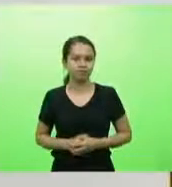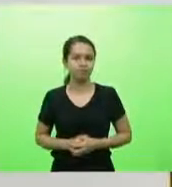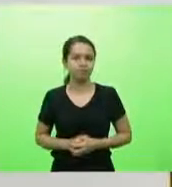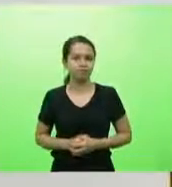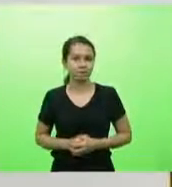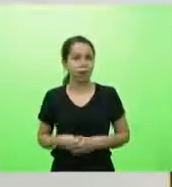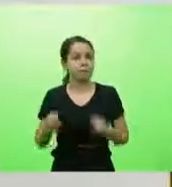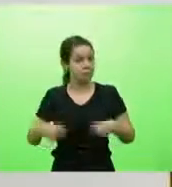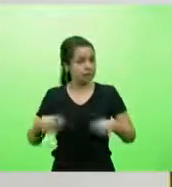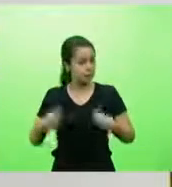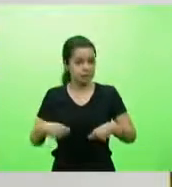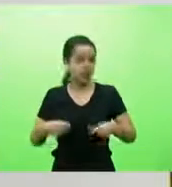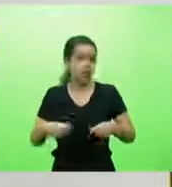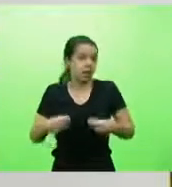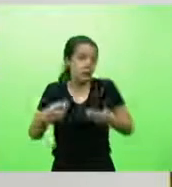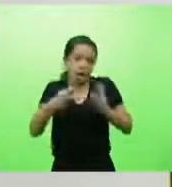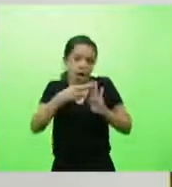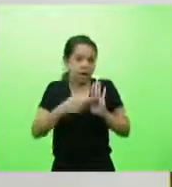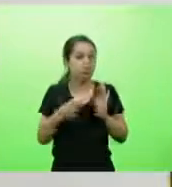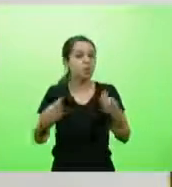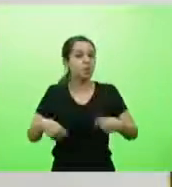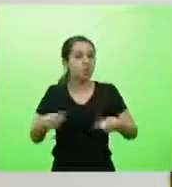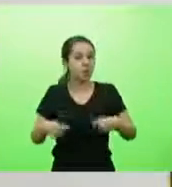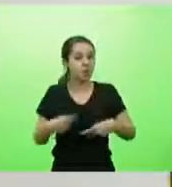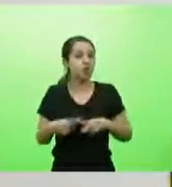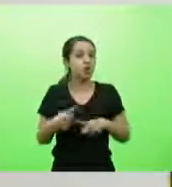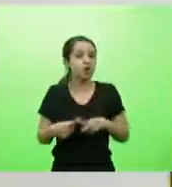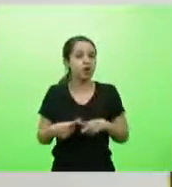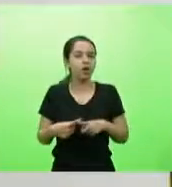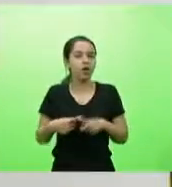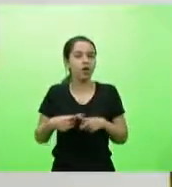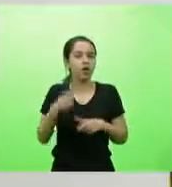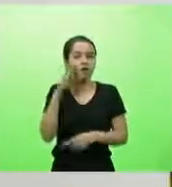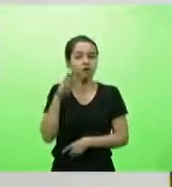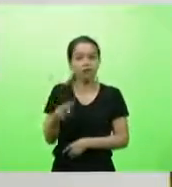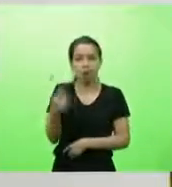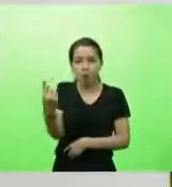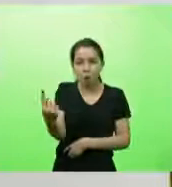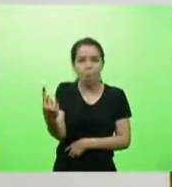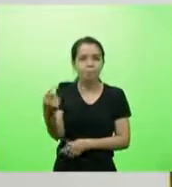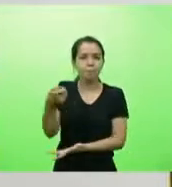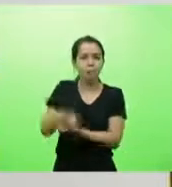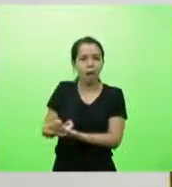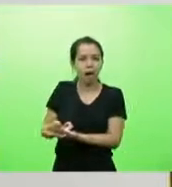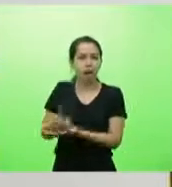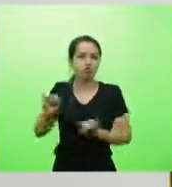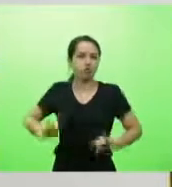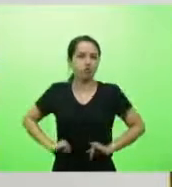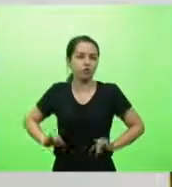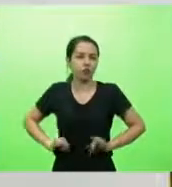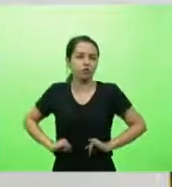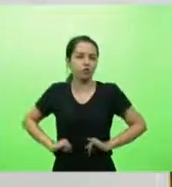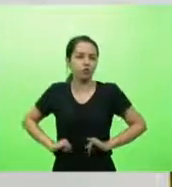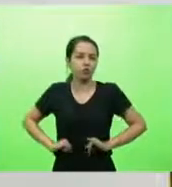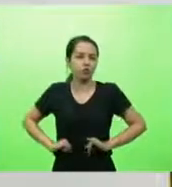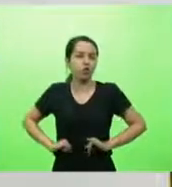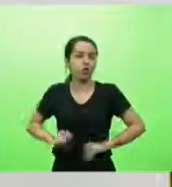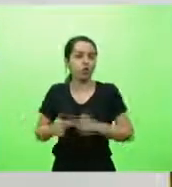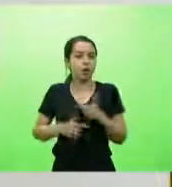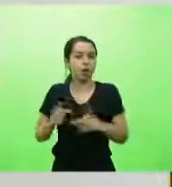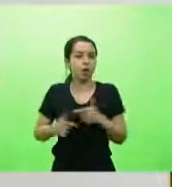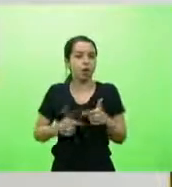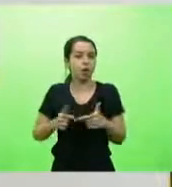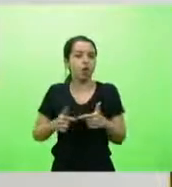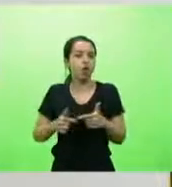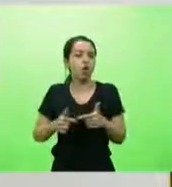Essa tinha que ser a regra. Porque o que, que nós estamos vendo? Só alguém pagando a conta e o funcionário público, por